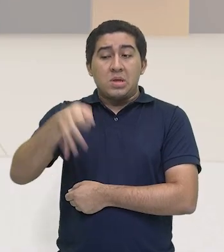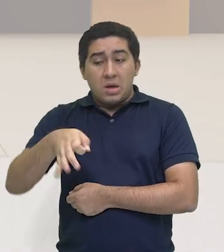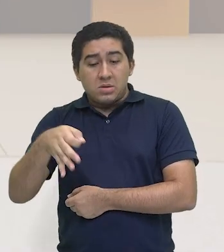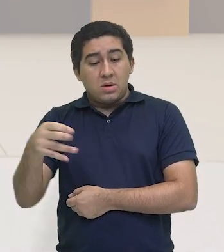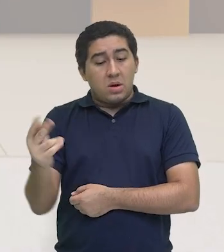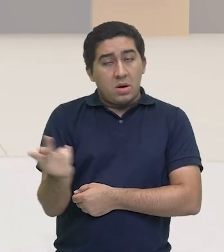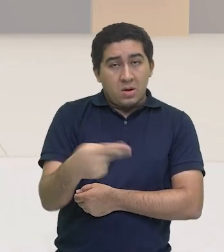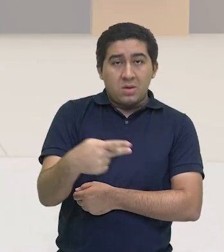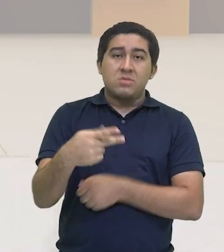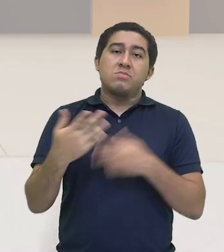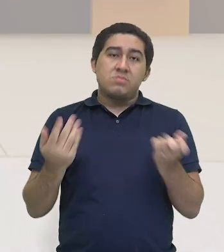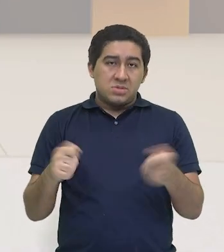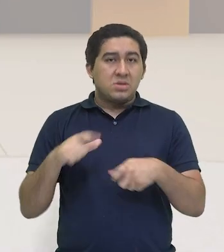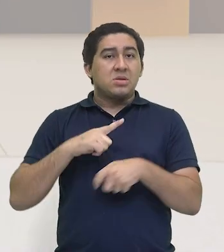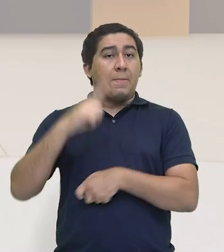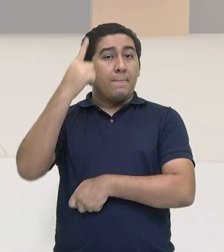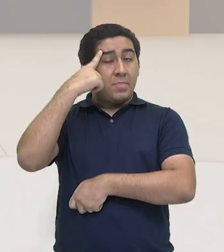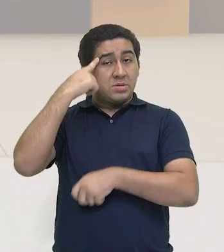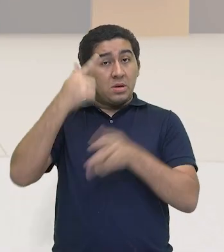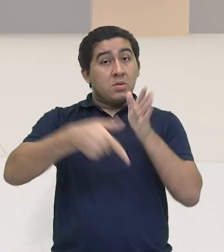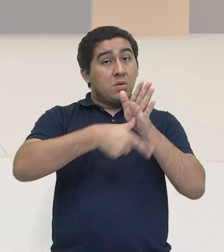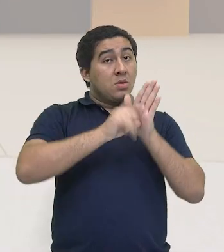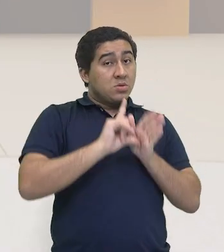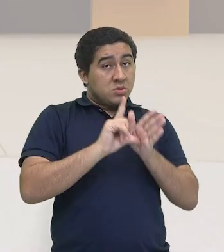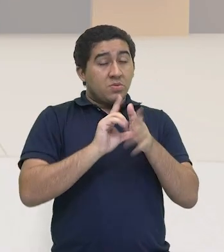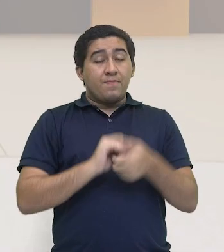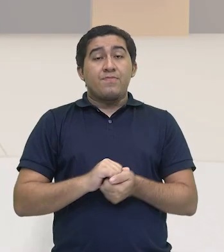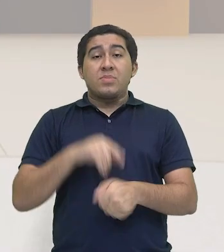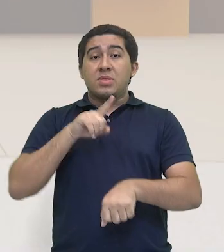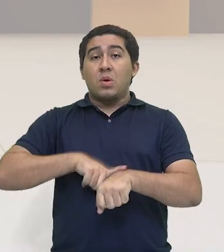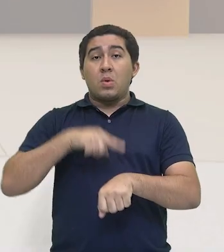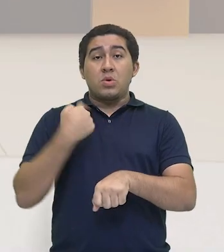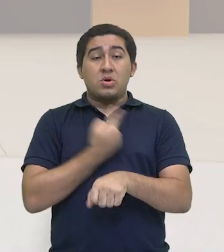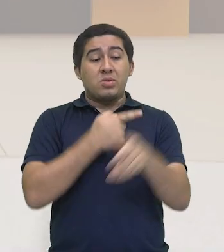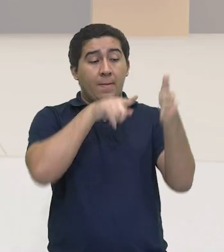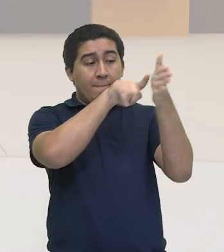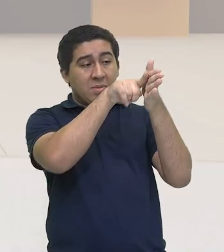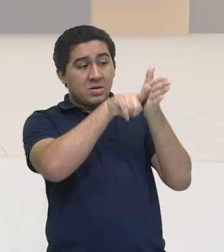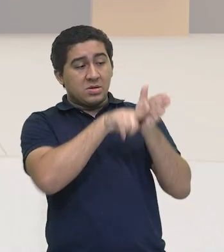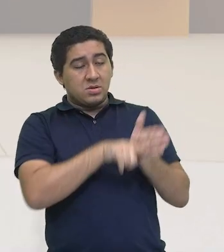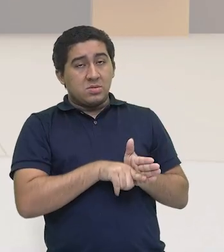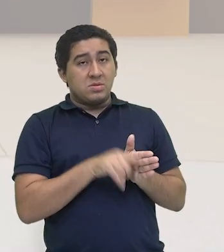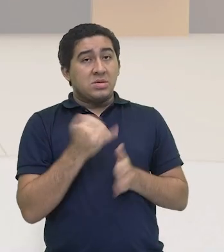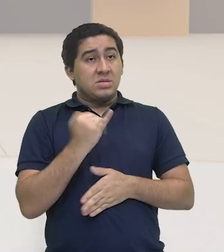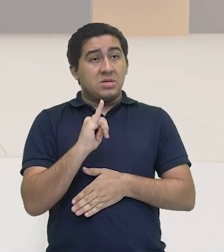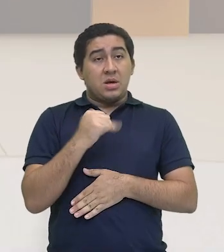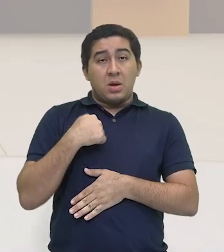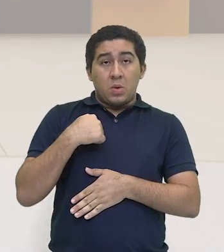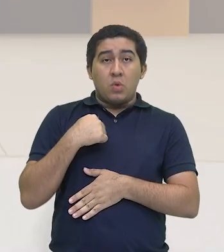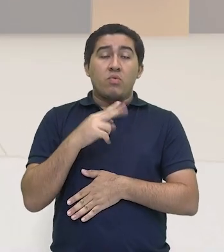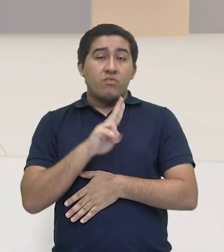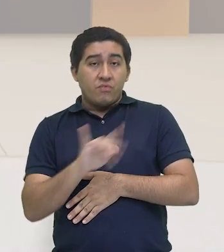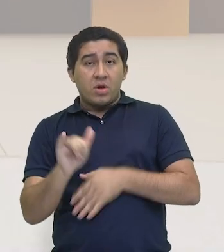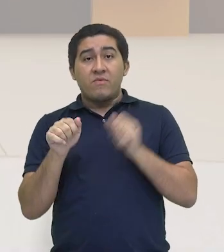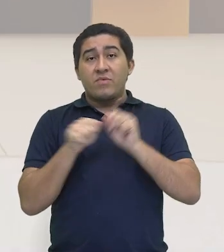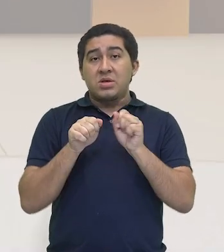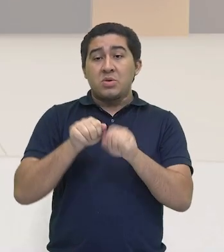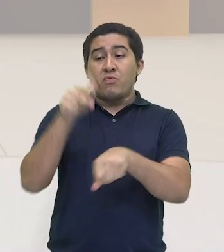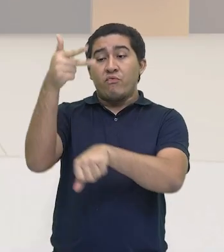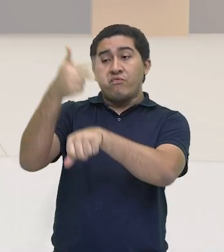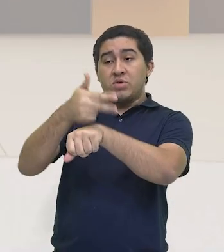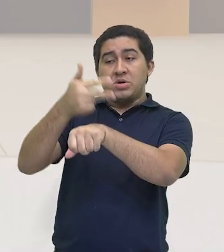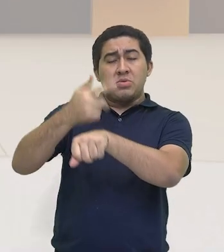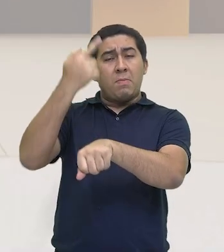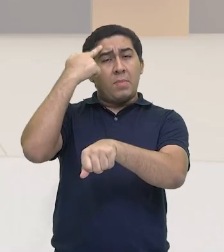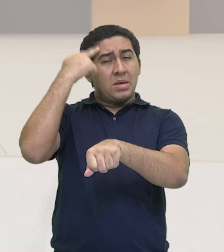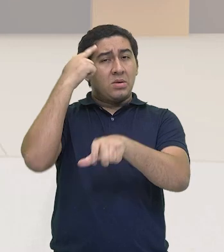são feitas. Vamos ver. Na hora que a gente está fazendo a pesquisa, né, se eu fosse a pessoa que iria fazer o documentário, eu penso